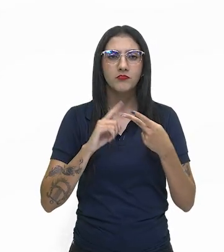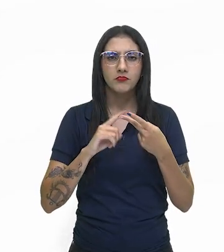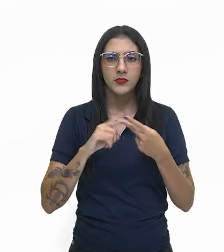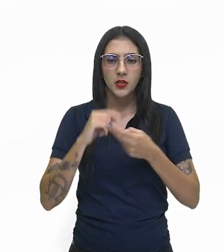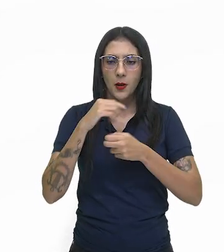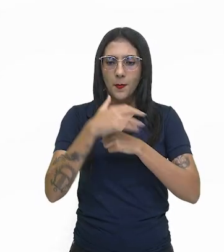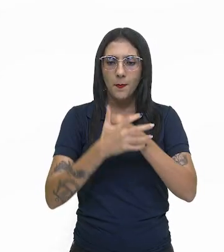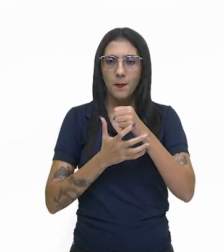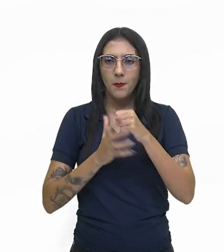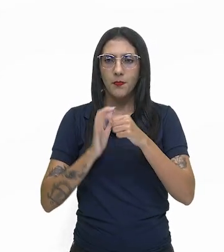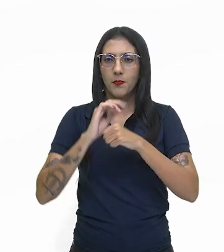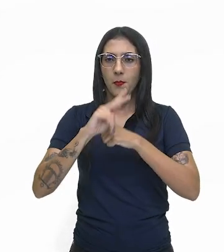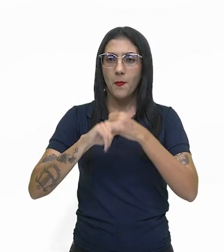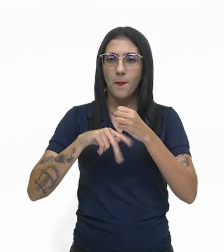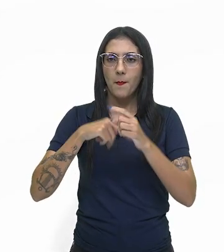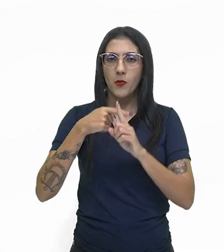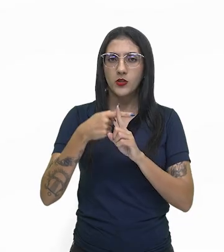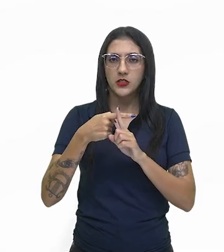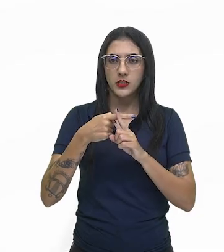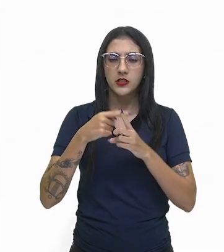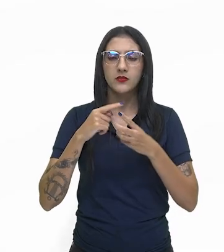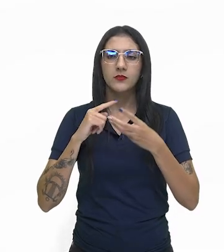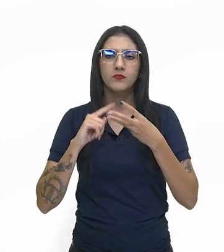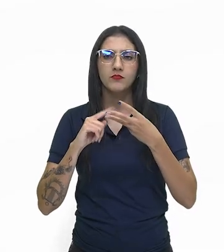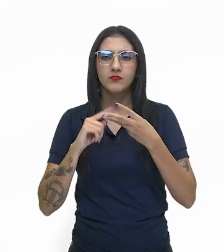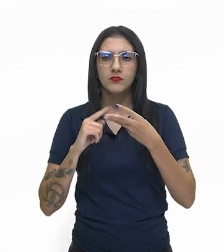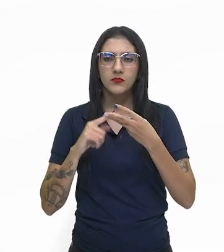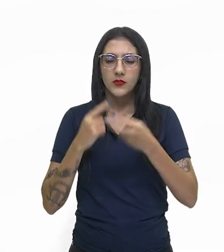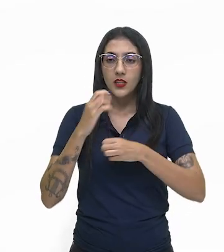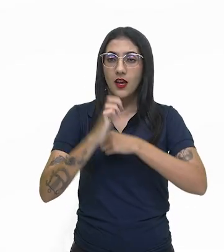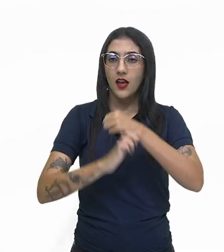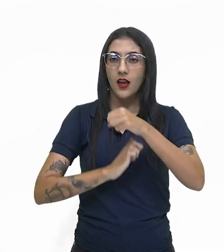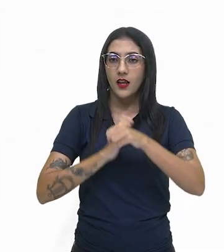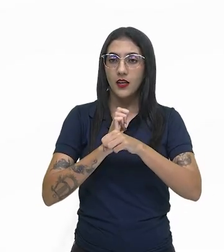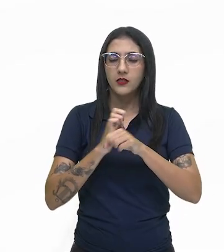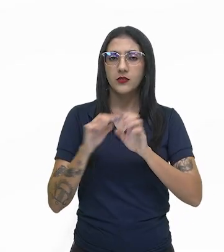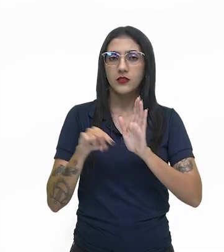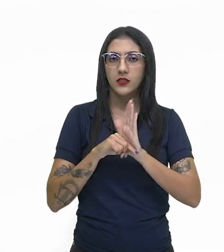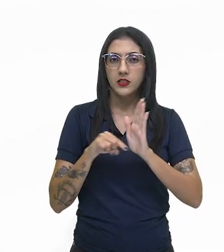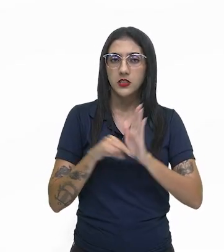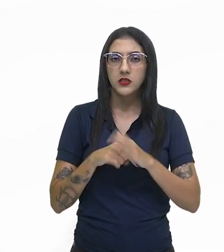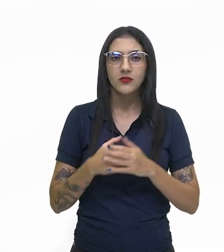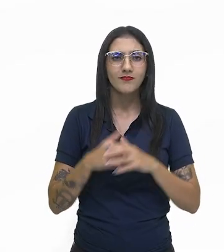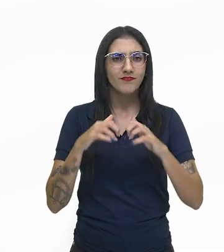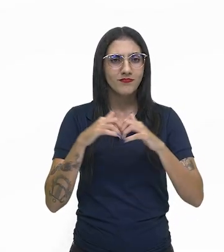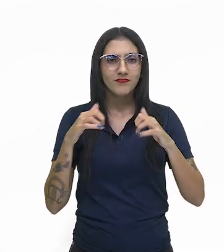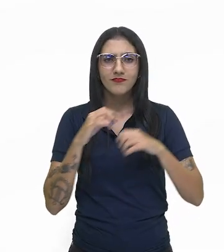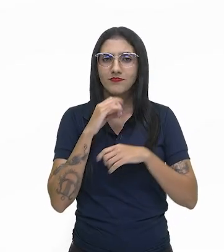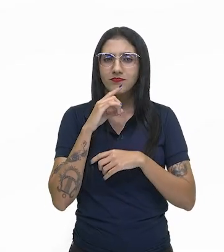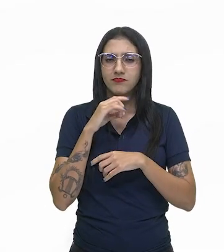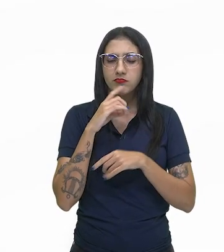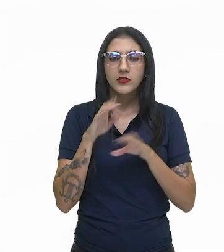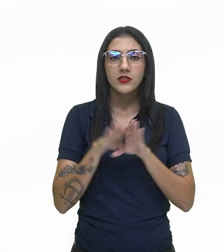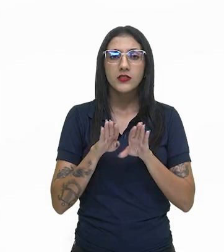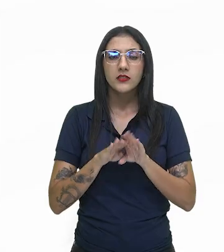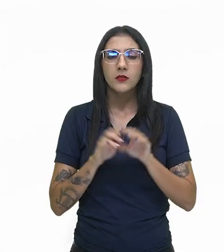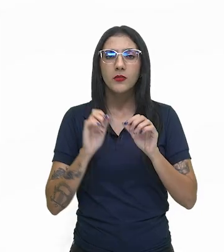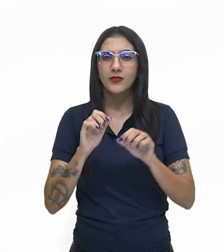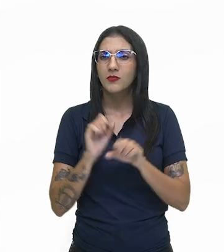carga positiva, carga negativa, indivisível, e a ideia aí